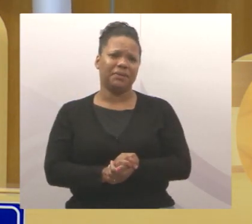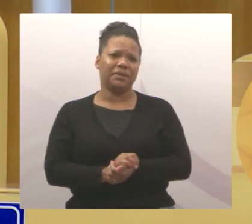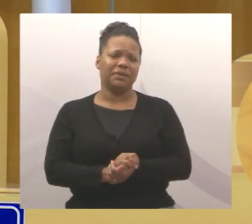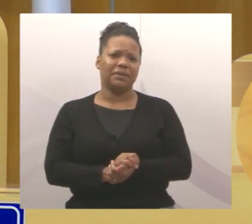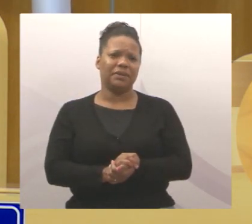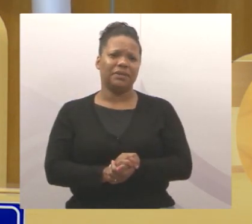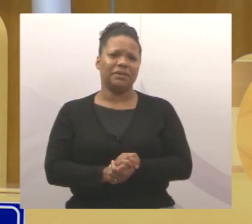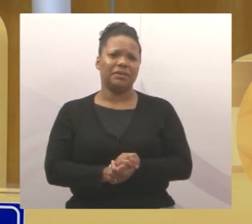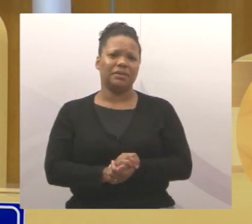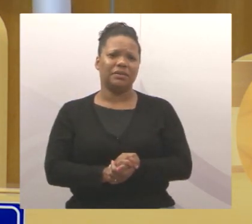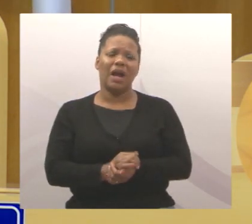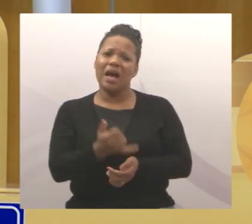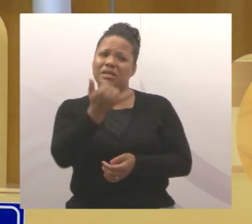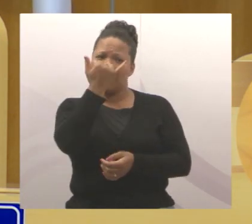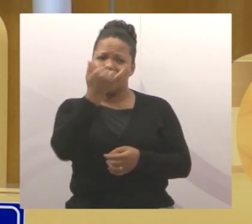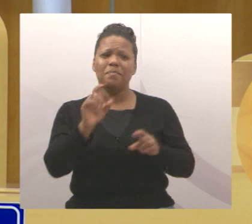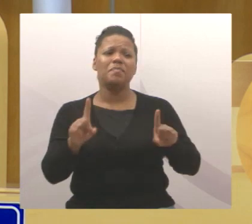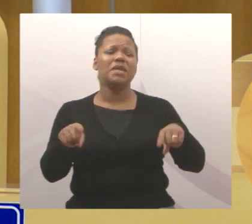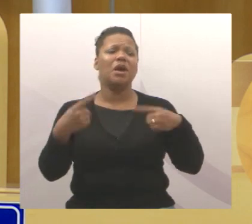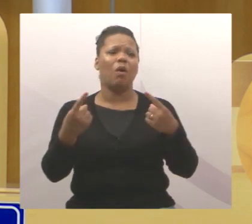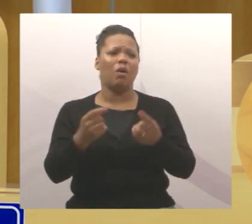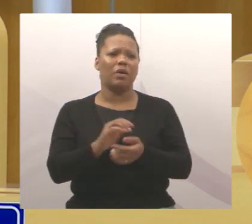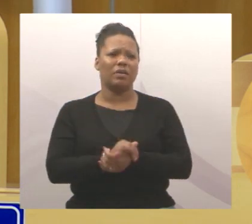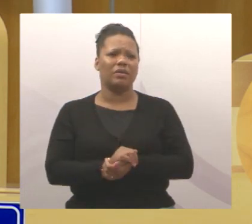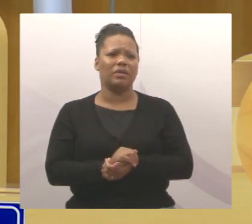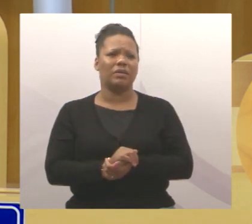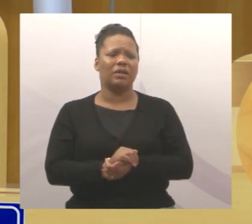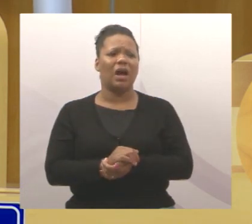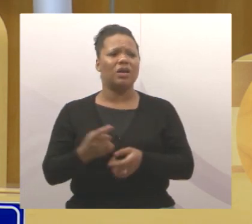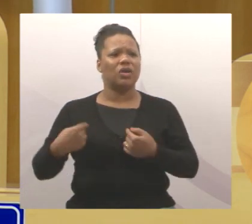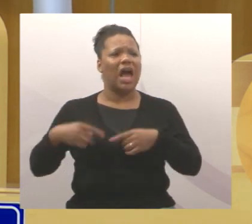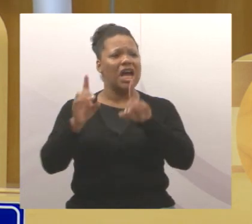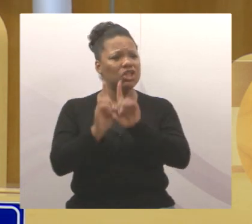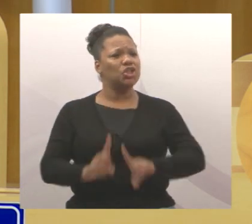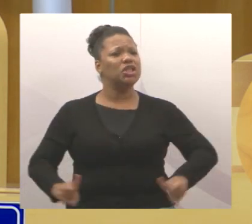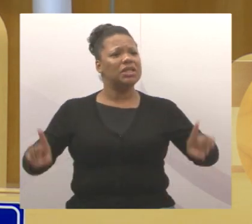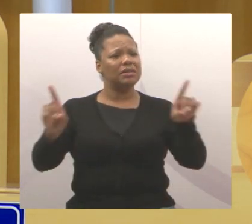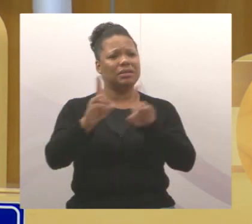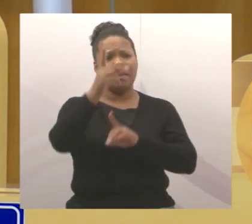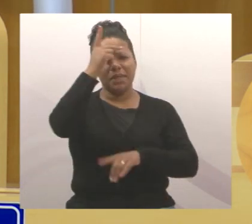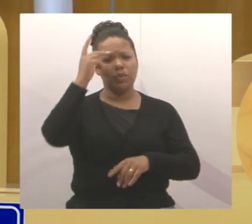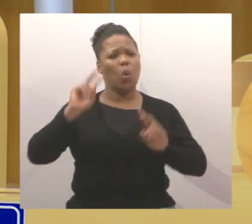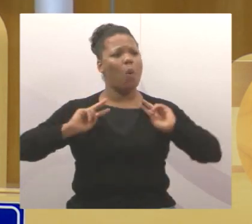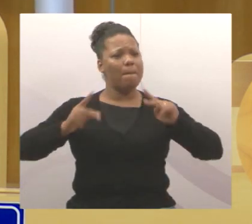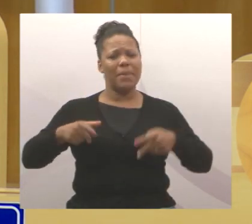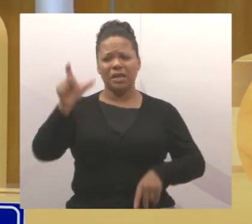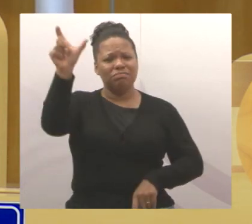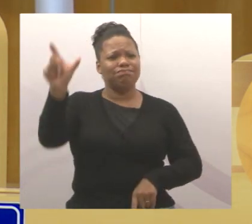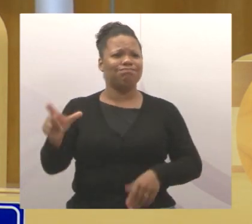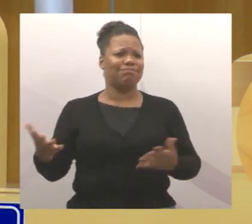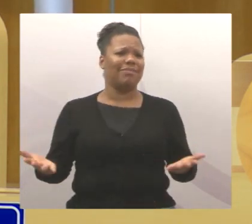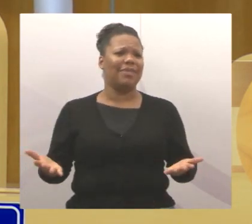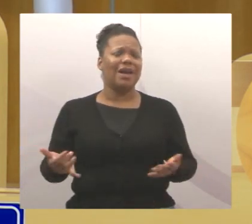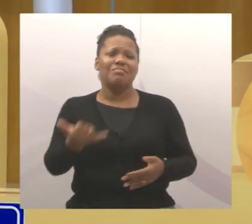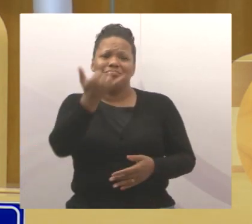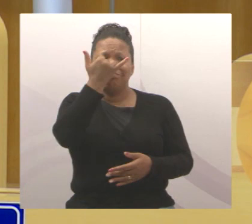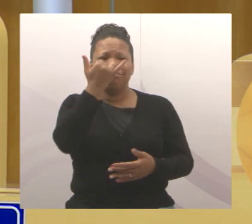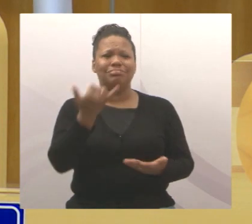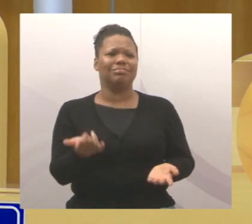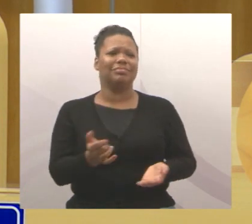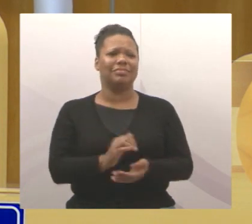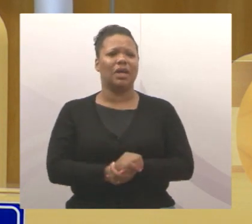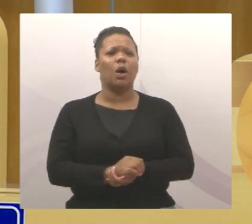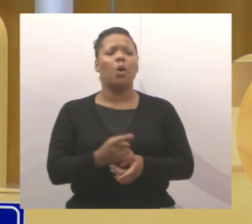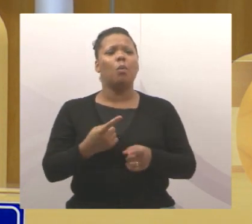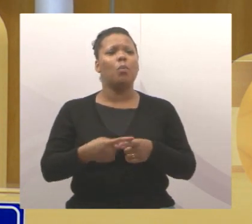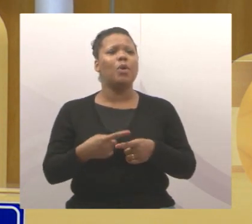Mais danoso porque ofende a dignidade da pessoa humana. É mais danoso